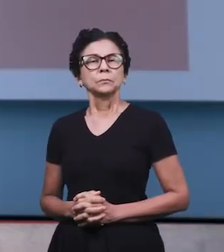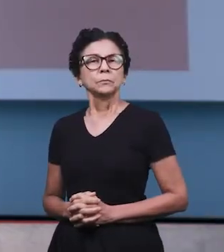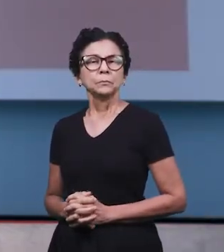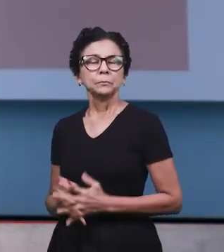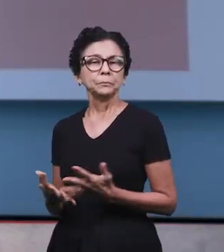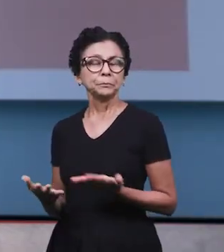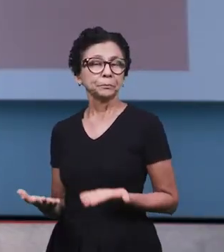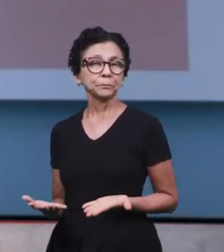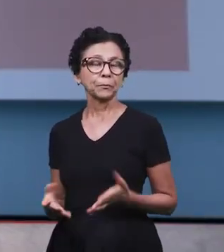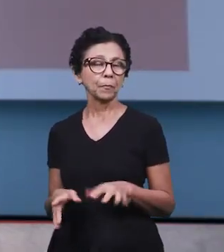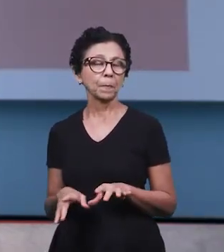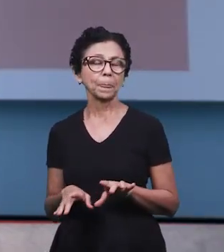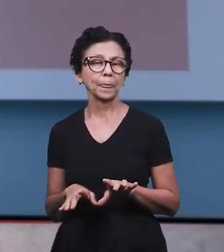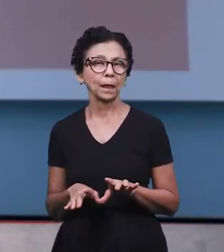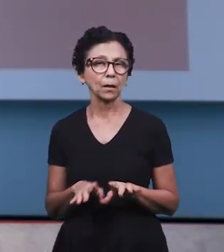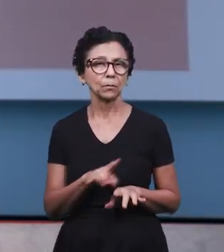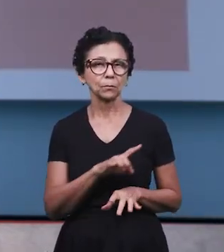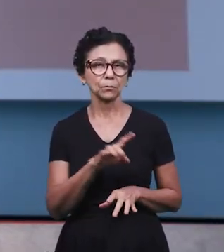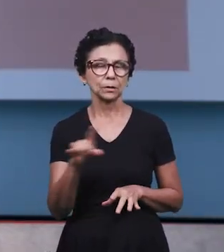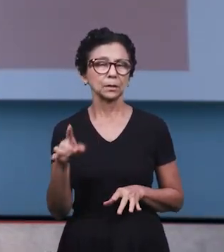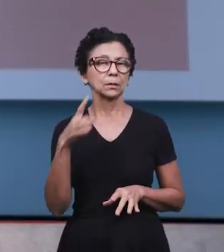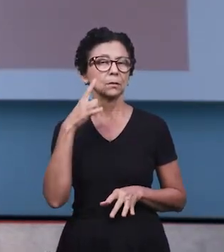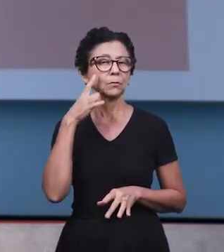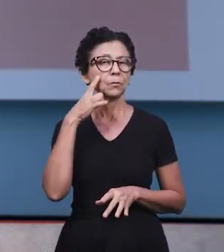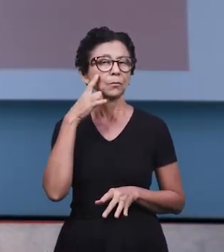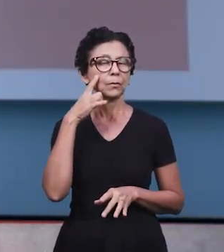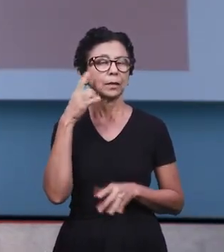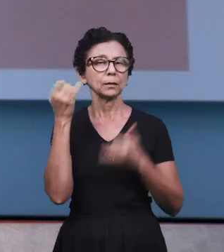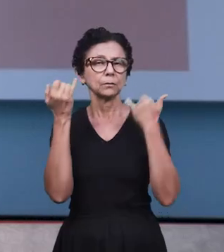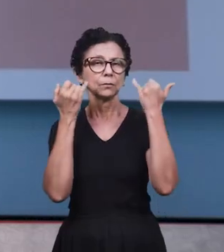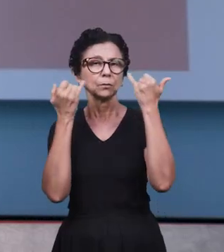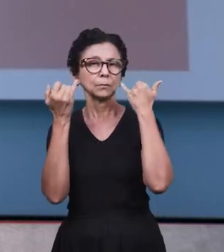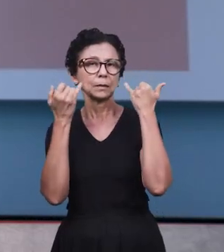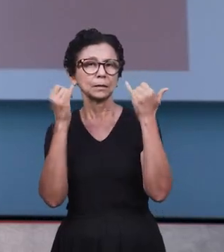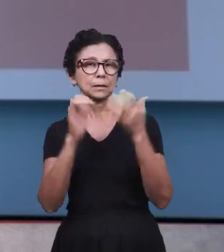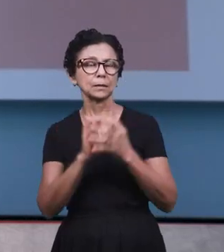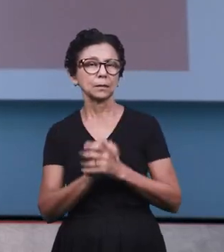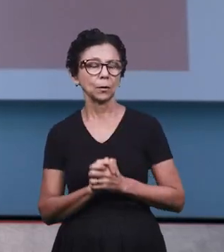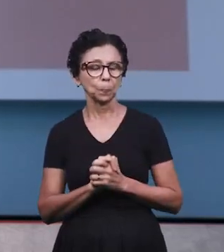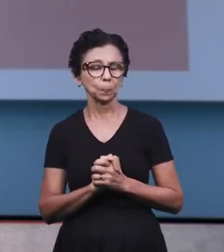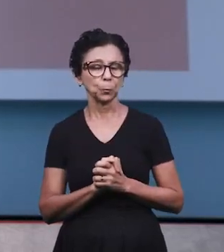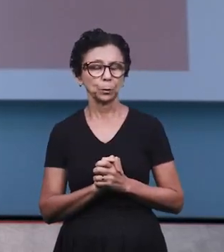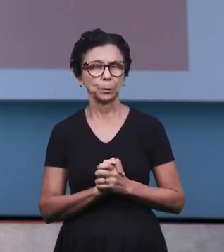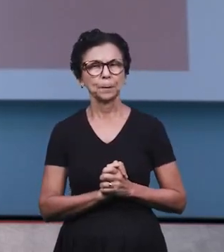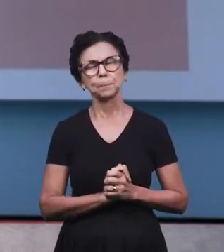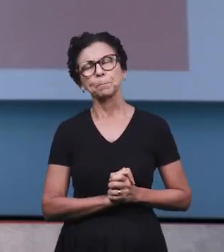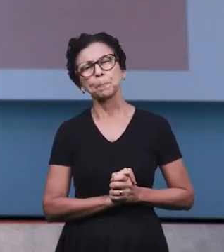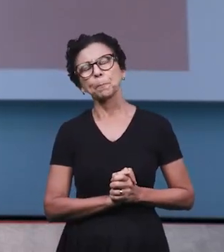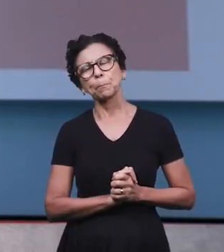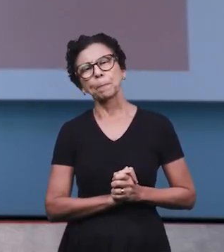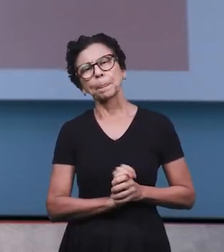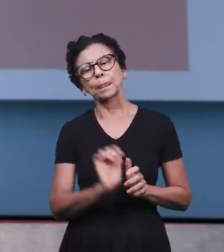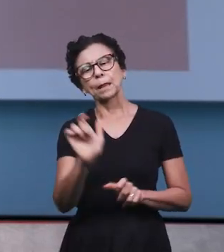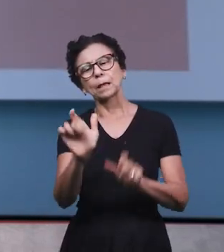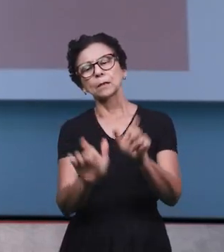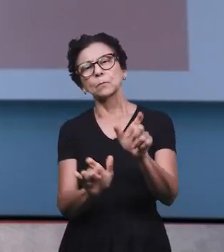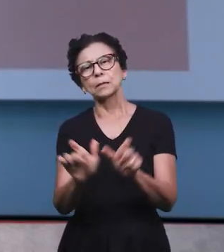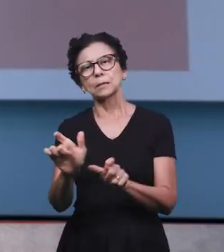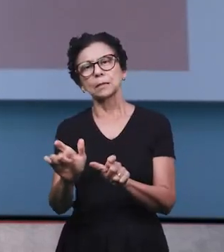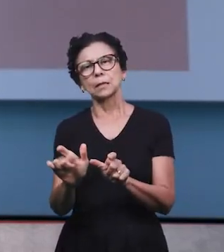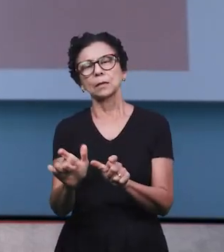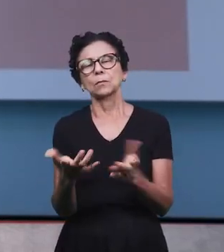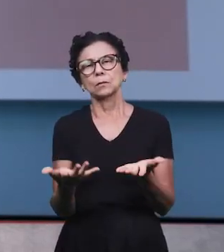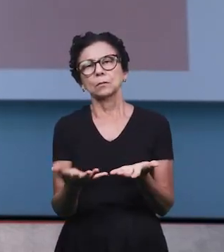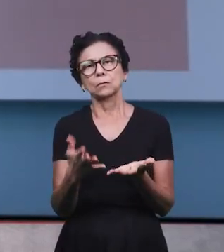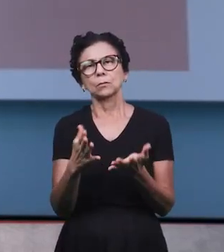Além disso, vocês saberão sobre a importância do acolhimento e do apoio às pessoas com